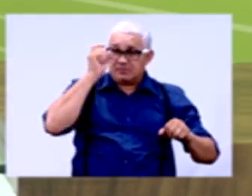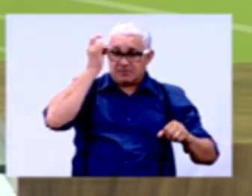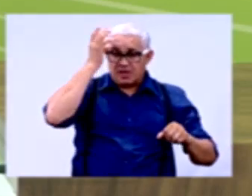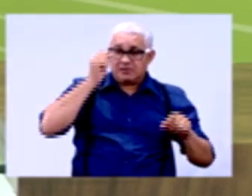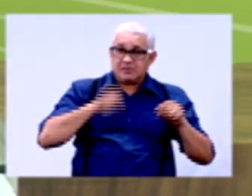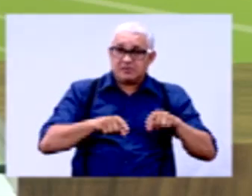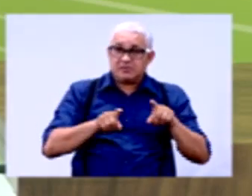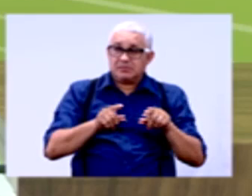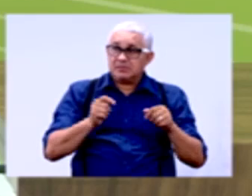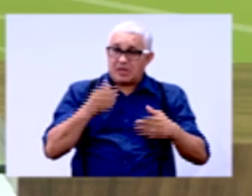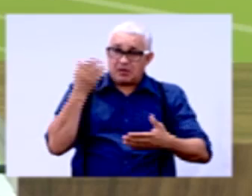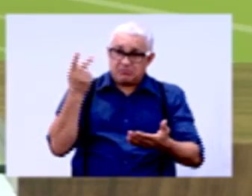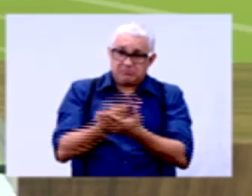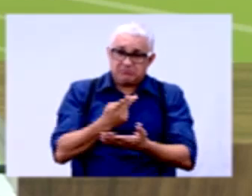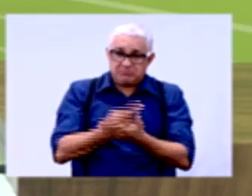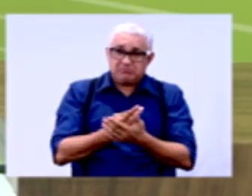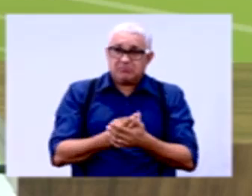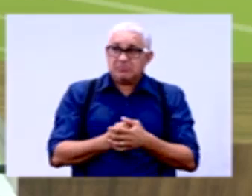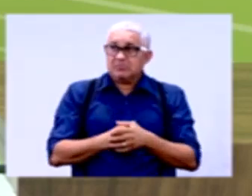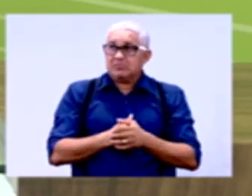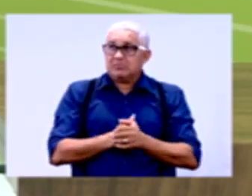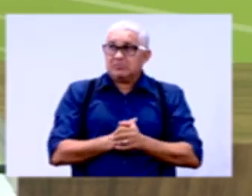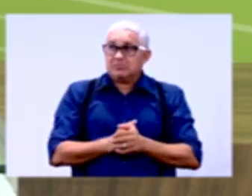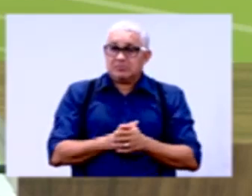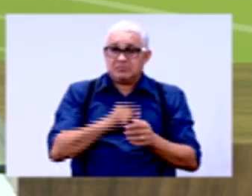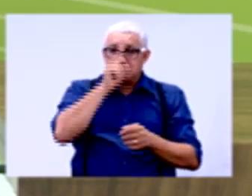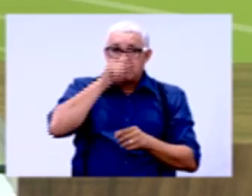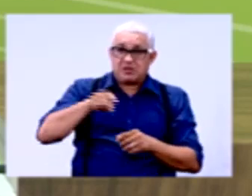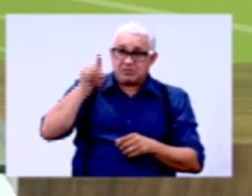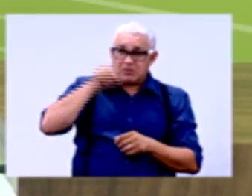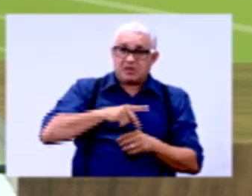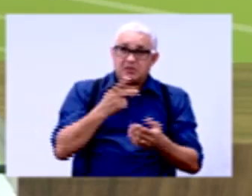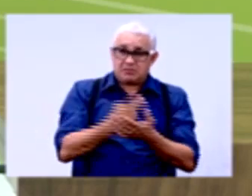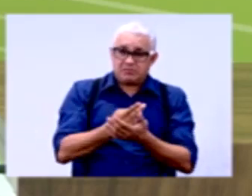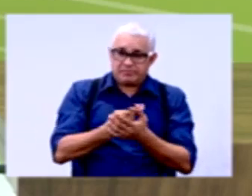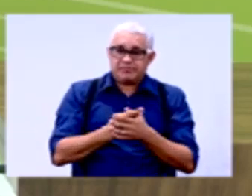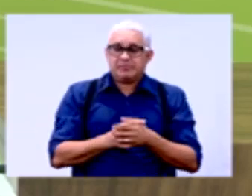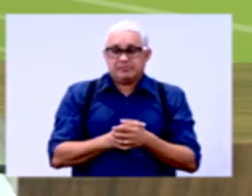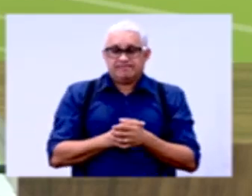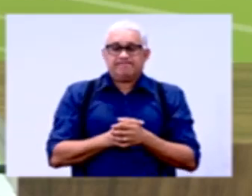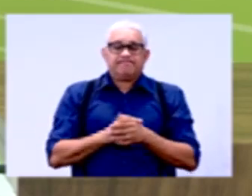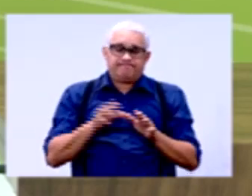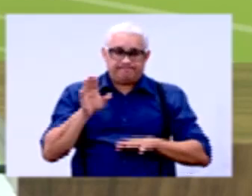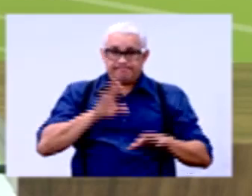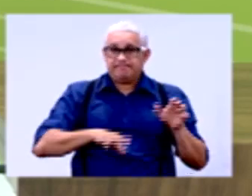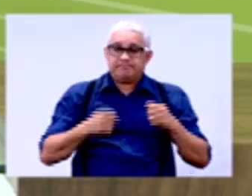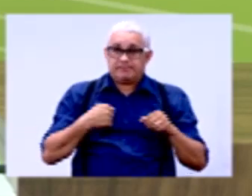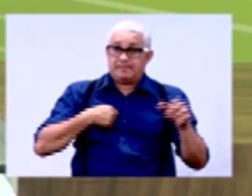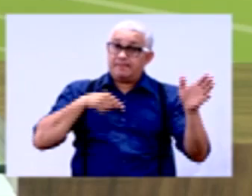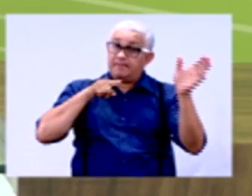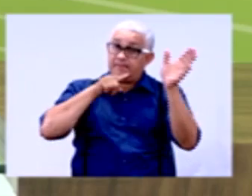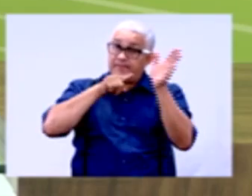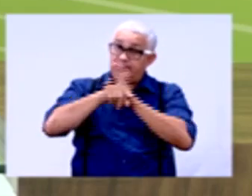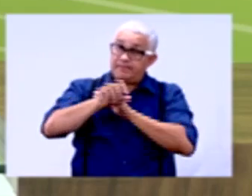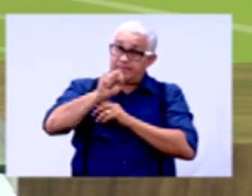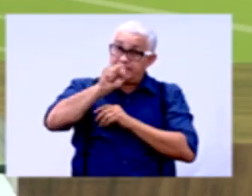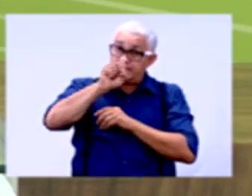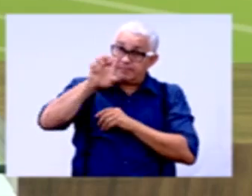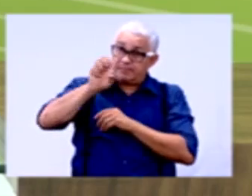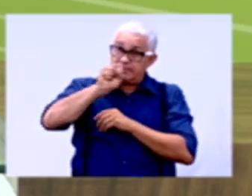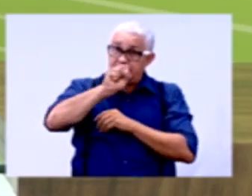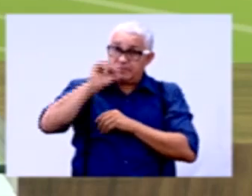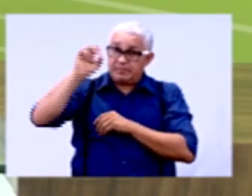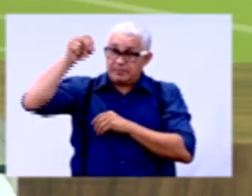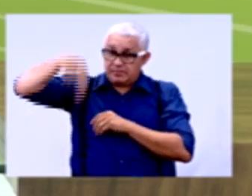possa passar batido e assinalar a que seria incorreta. Então, nesse caso, nós estamos perguntando da session, seria a